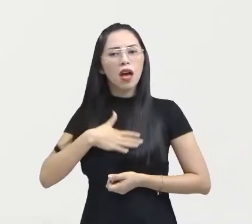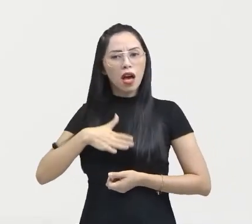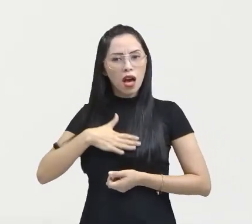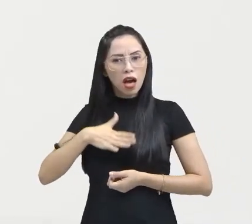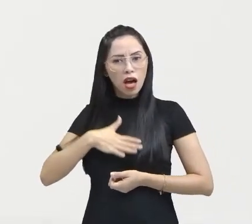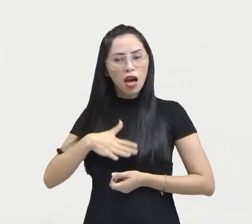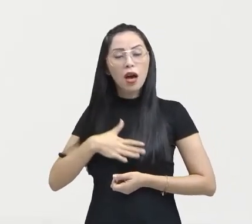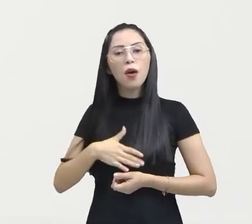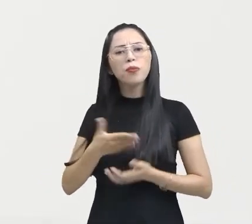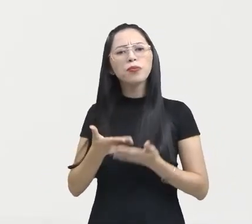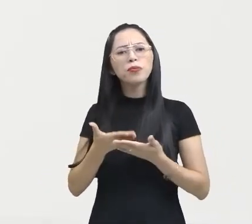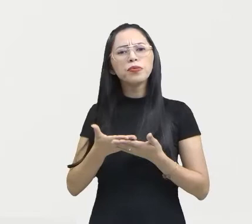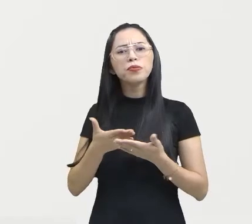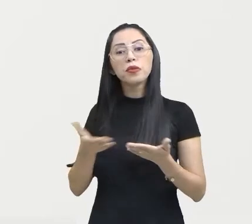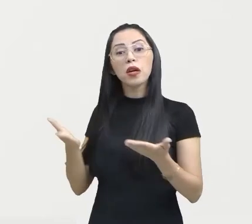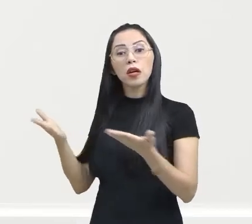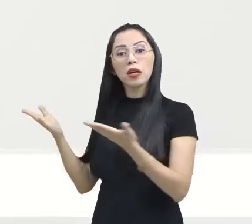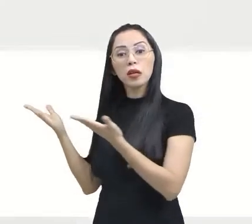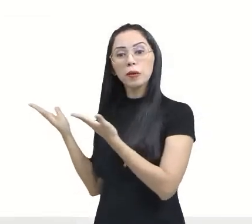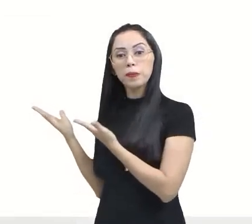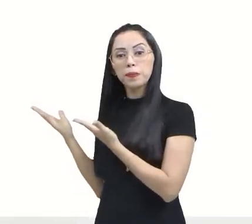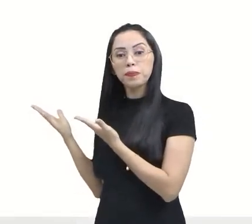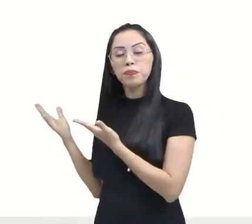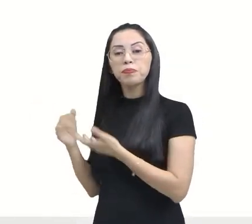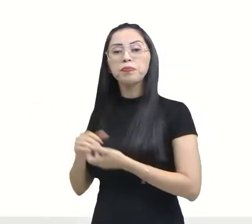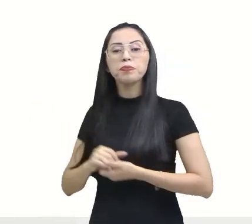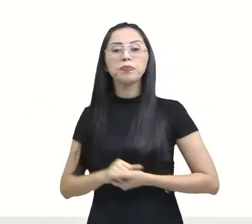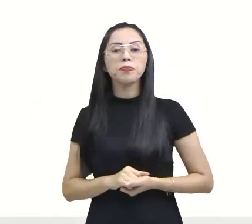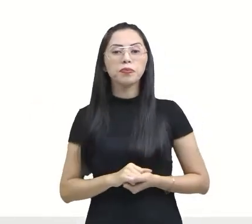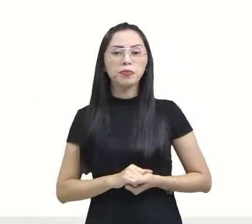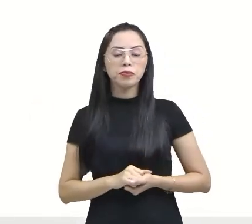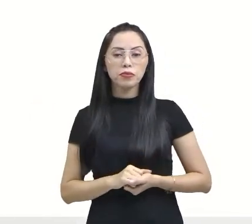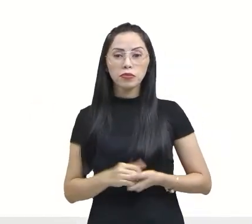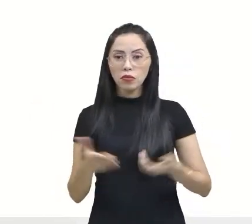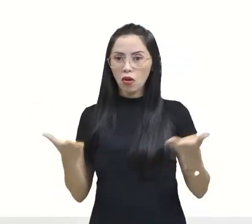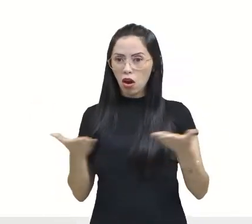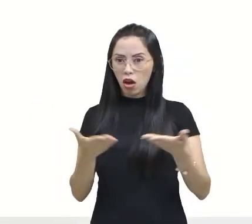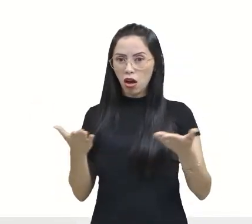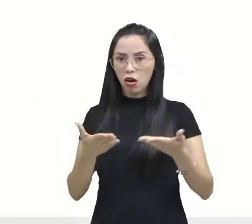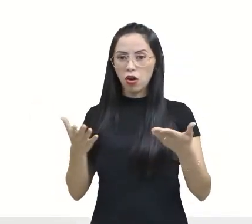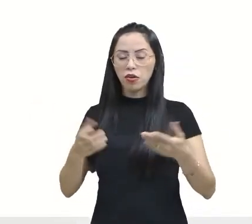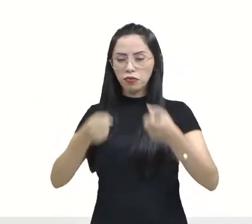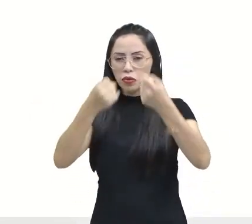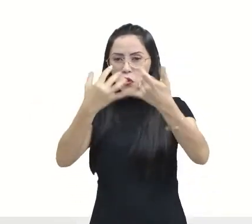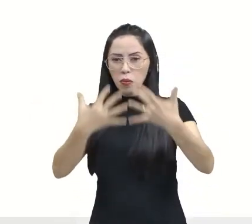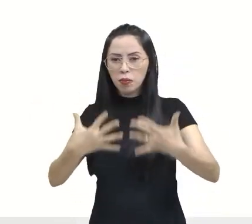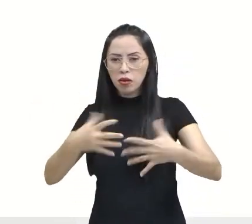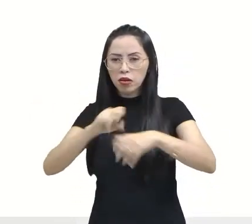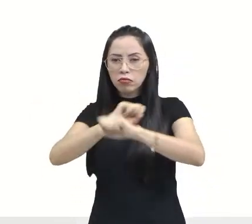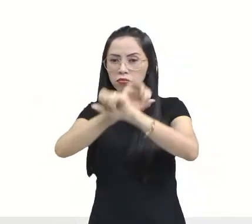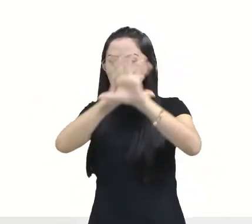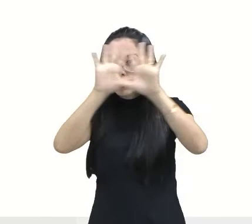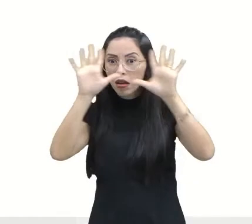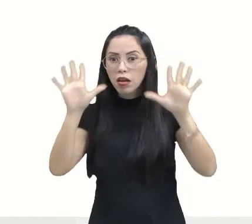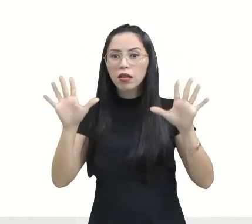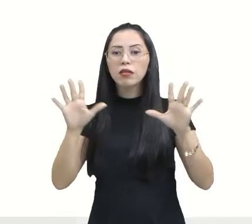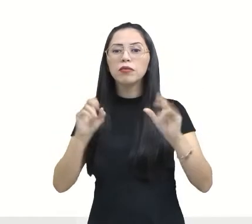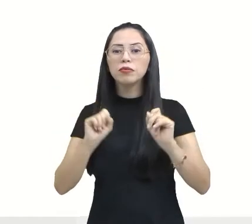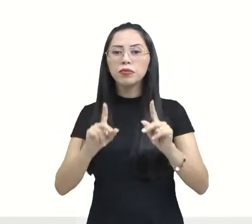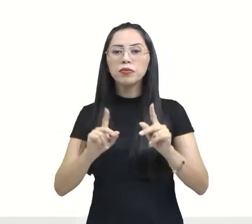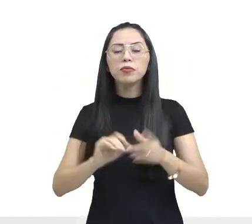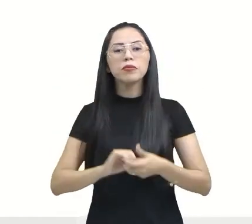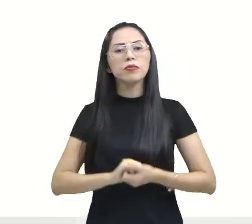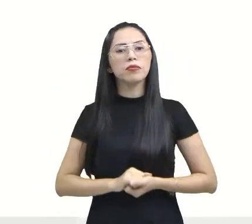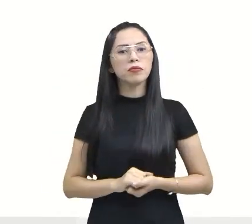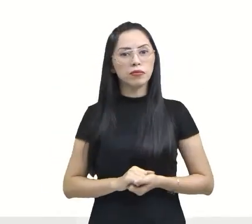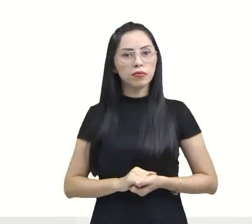Tá certo? Então, utilizamos aqui o calendário, vamos só verificar o seguinte. Vamos lá com bastante calma para a gente entender. Vamos